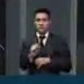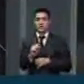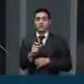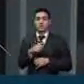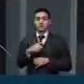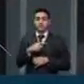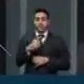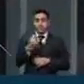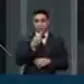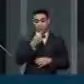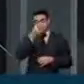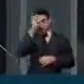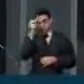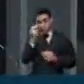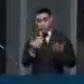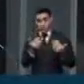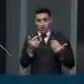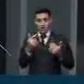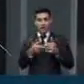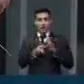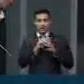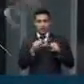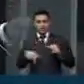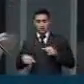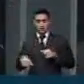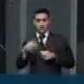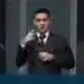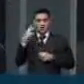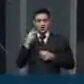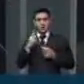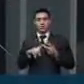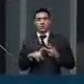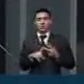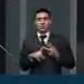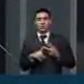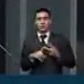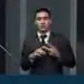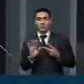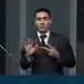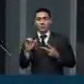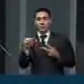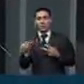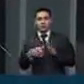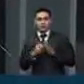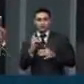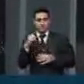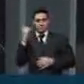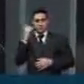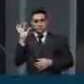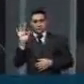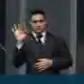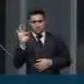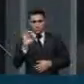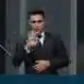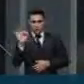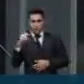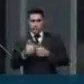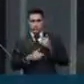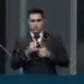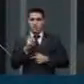um prefeito jovem, saiu aqui dessa casa, foi vereador, ele, como deputado federal, com a sua grande atuação,